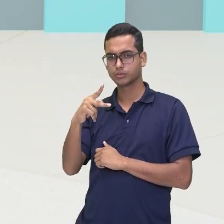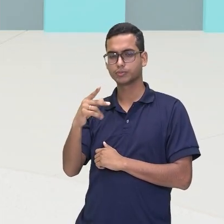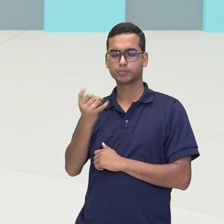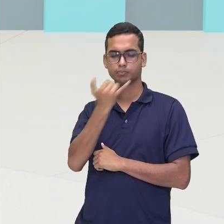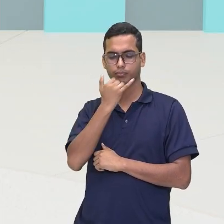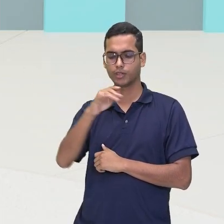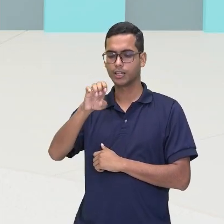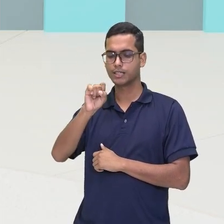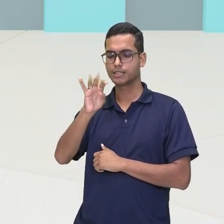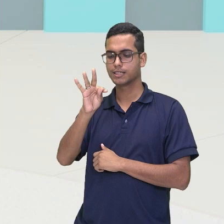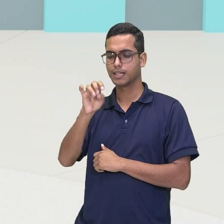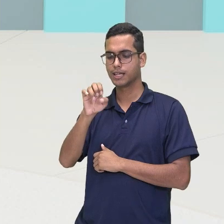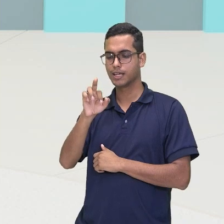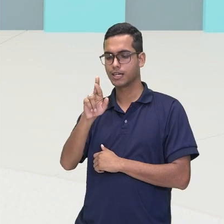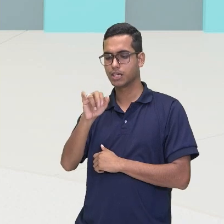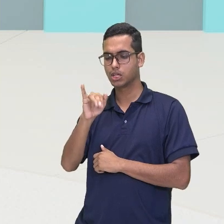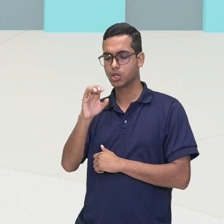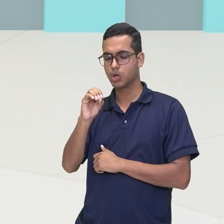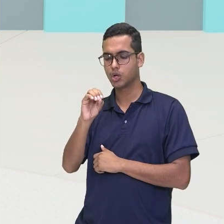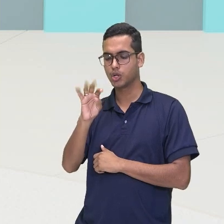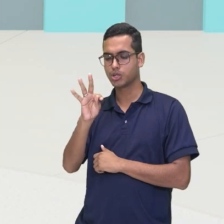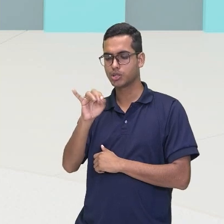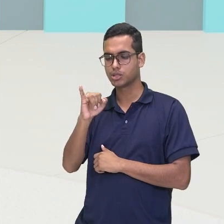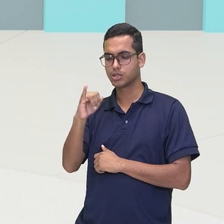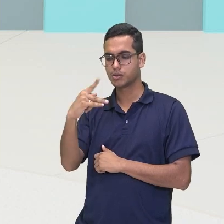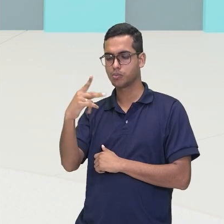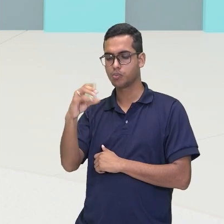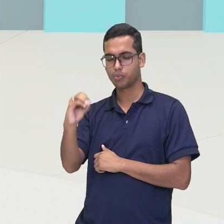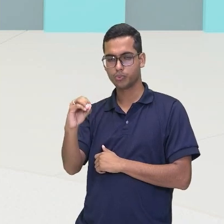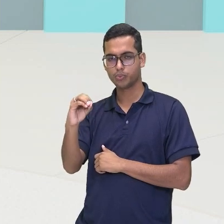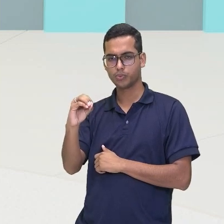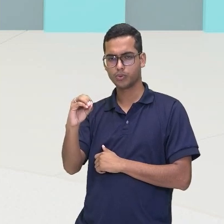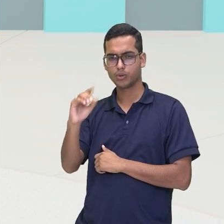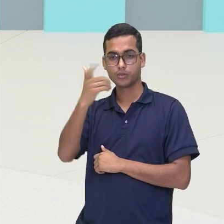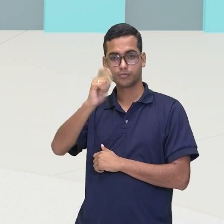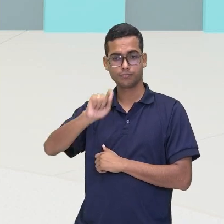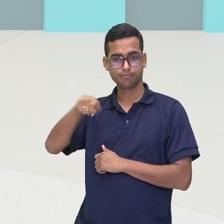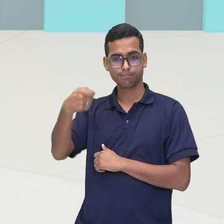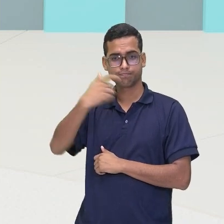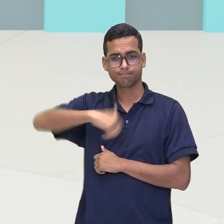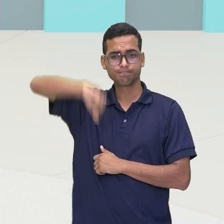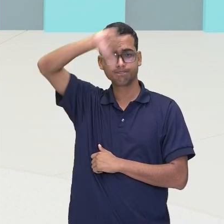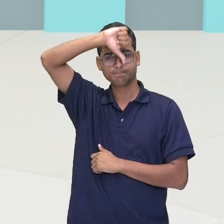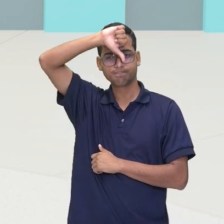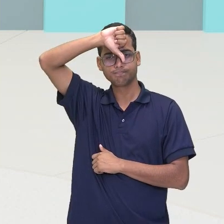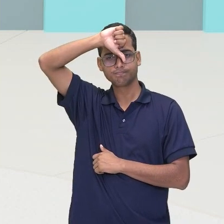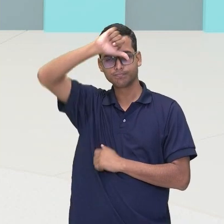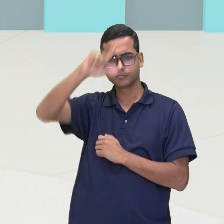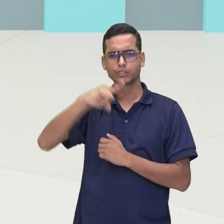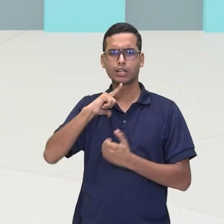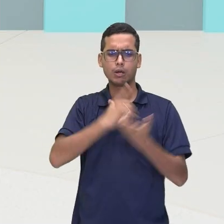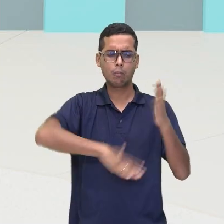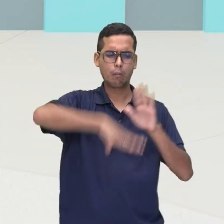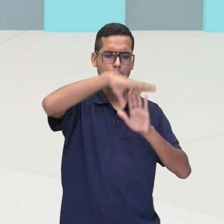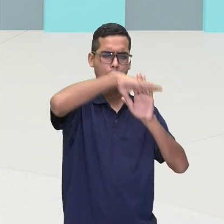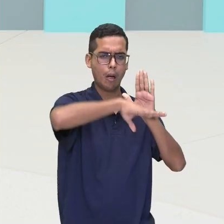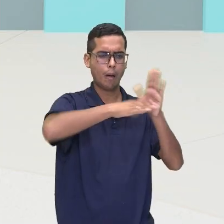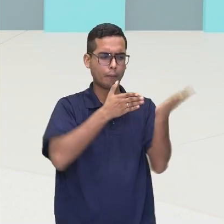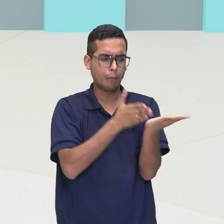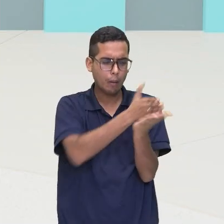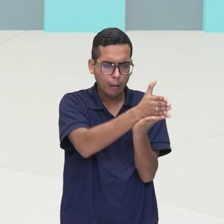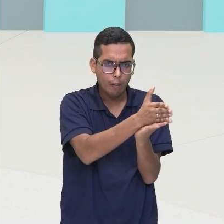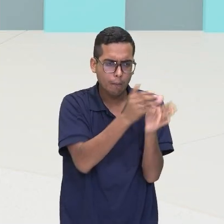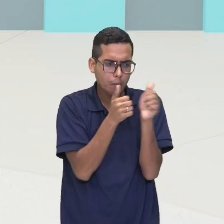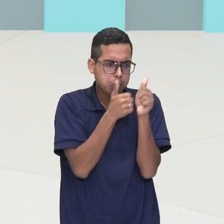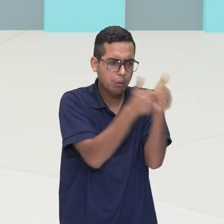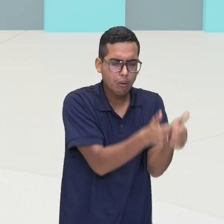para esse corpo. E algo, esteticamente, um padrão a ser seguido. Hoje